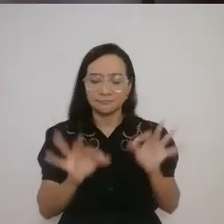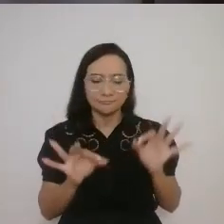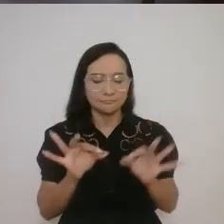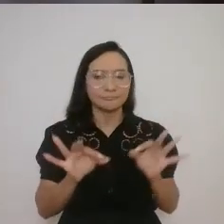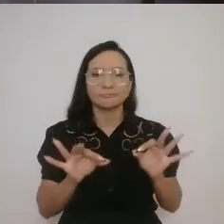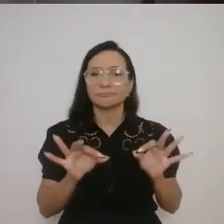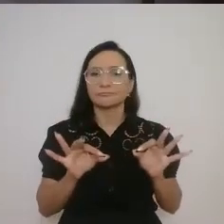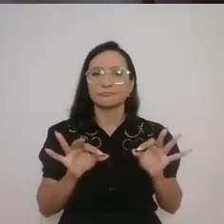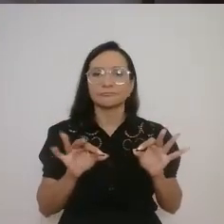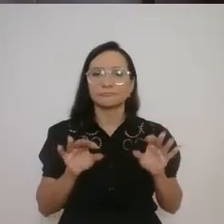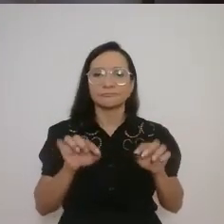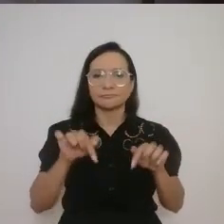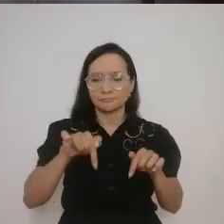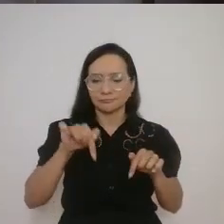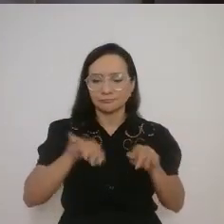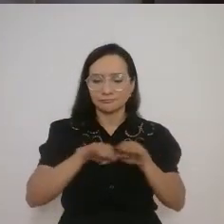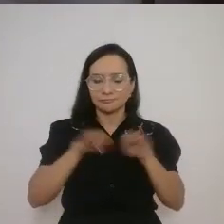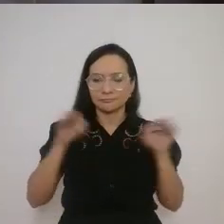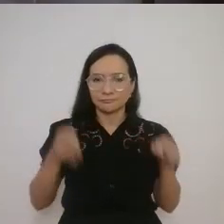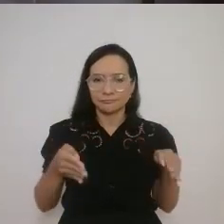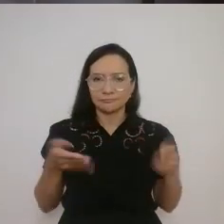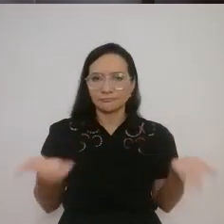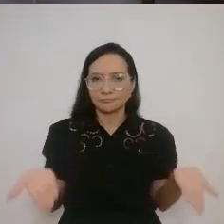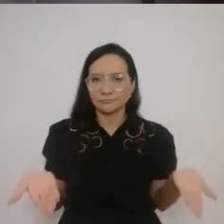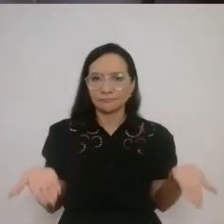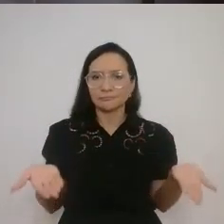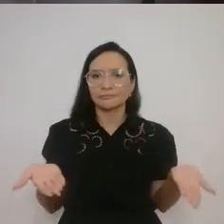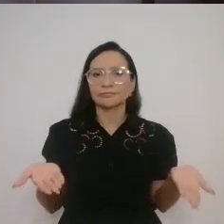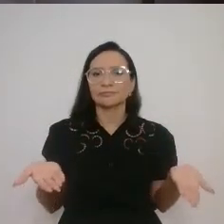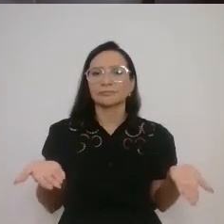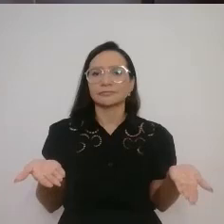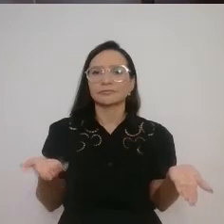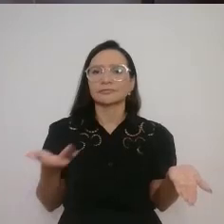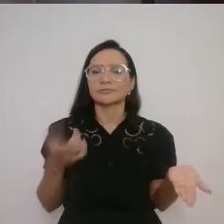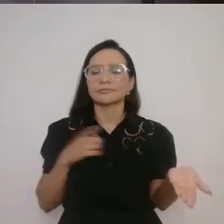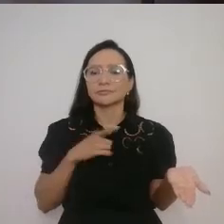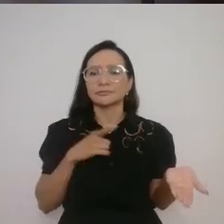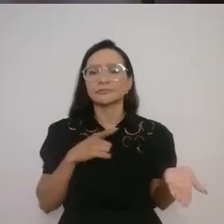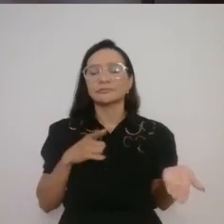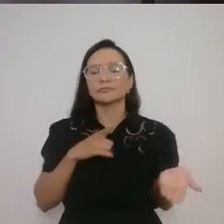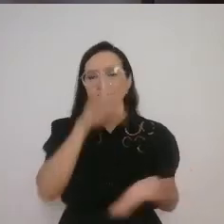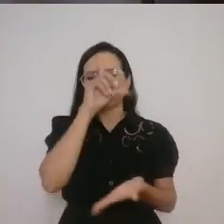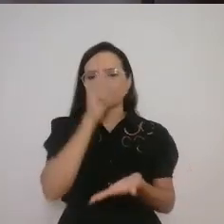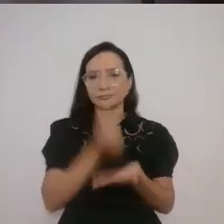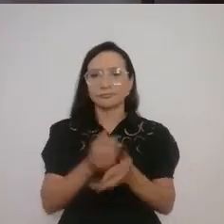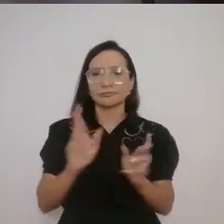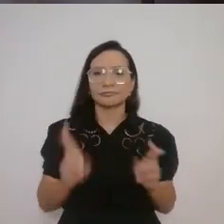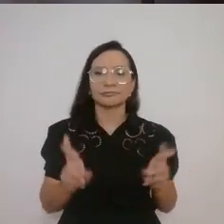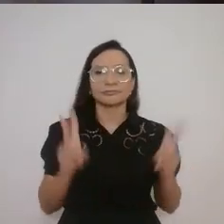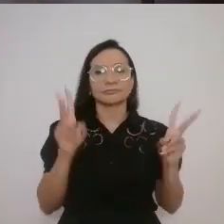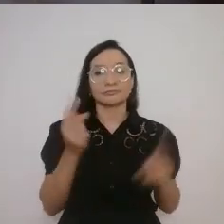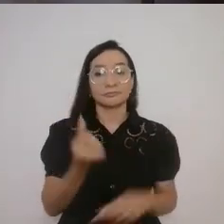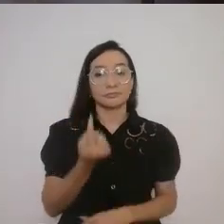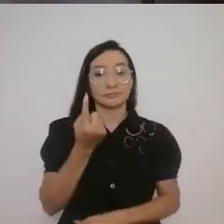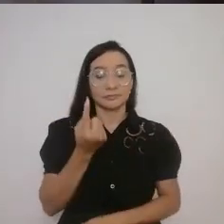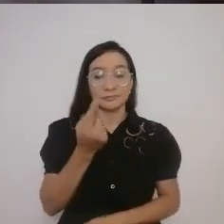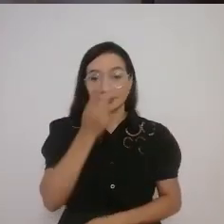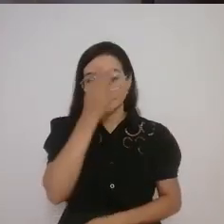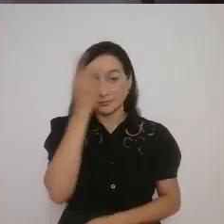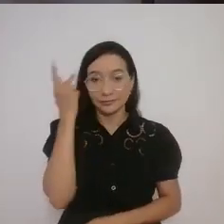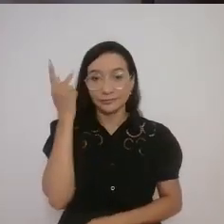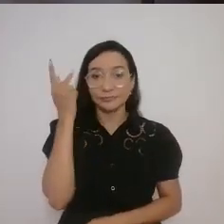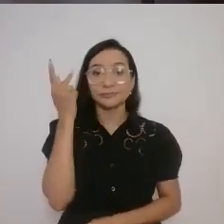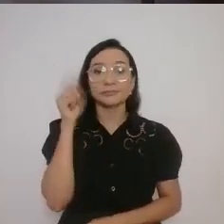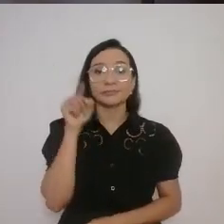câmaras, profira decisões conflitantes em que o candidato, a